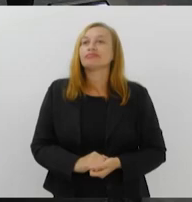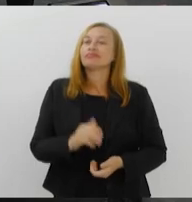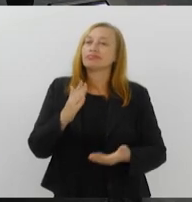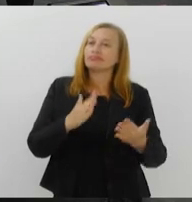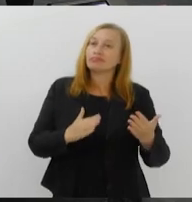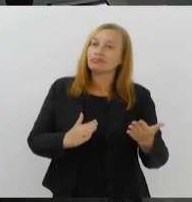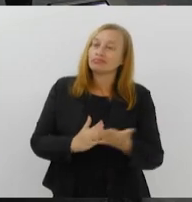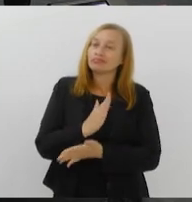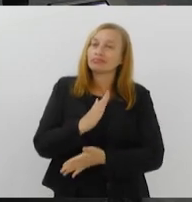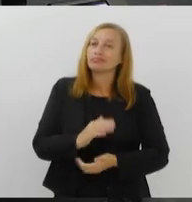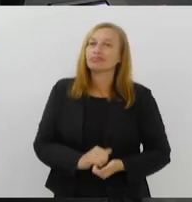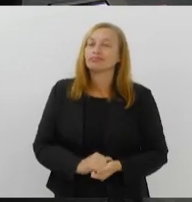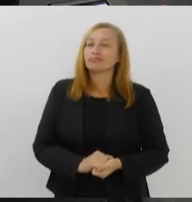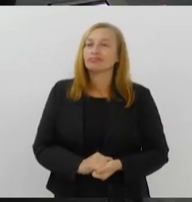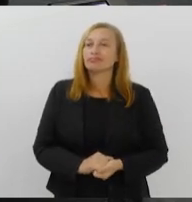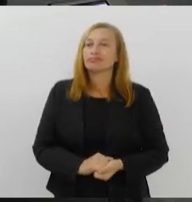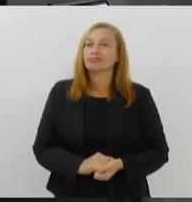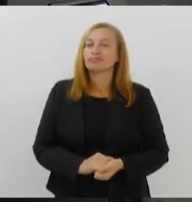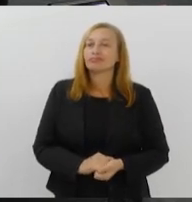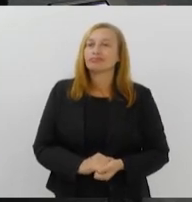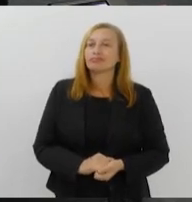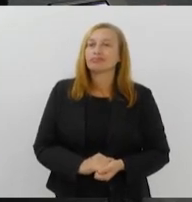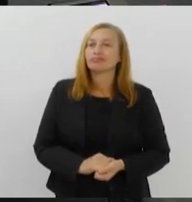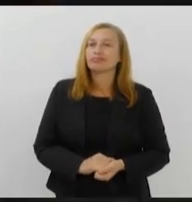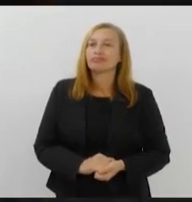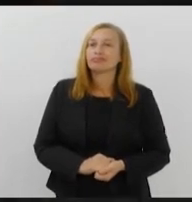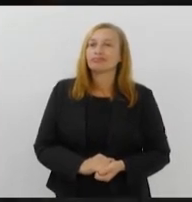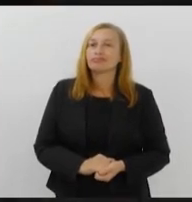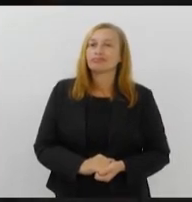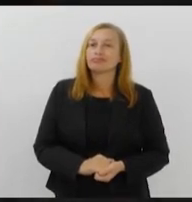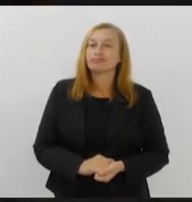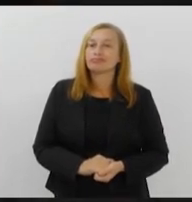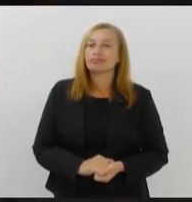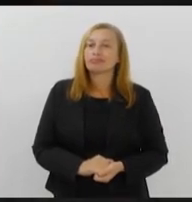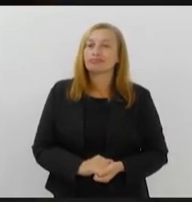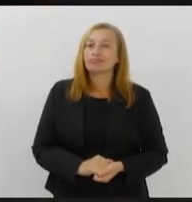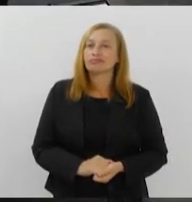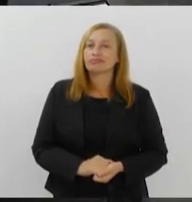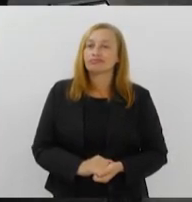Aprovado. Então, eu vou votar.